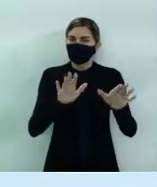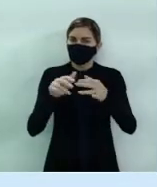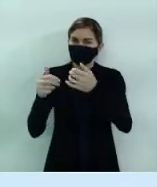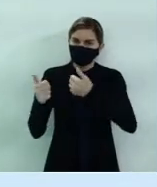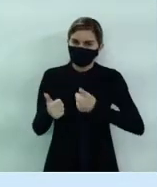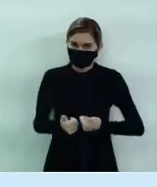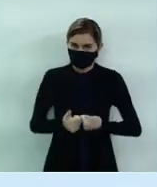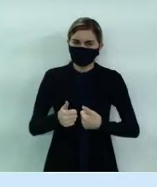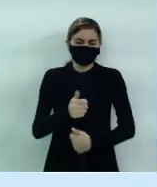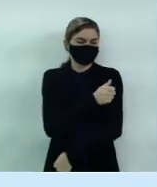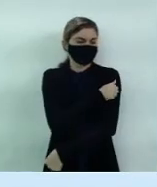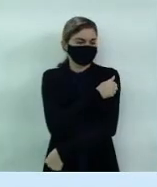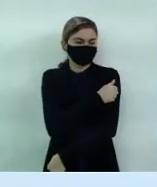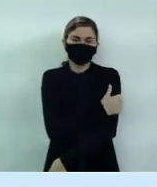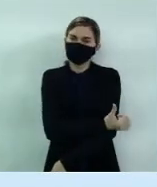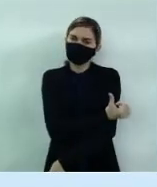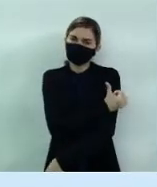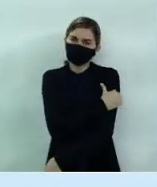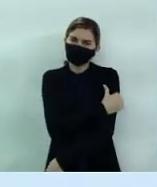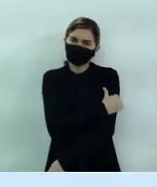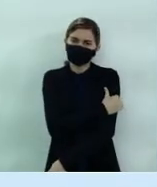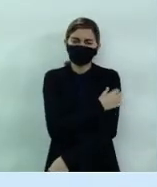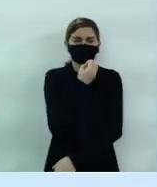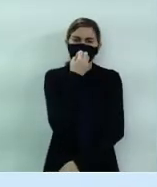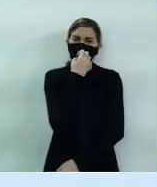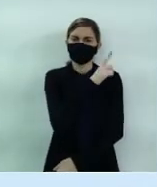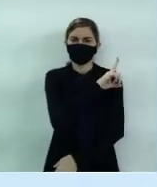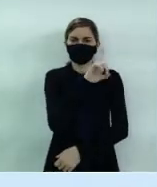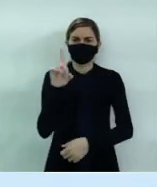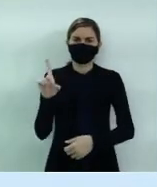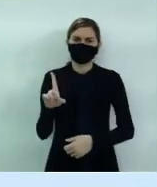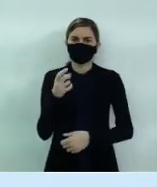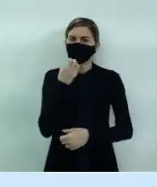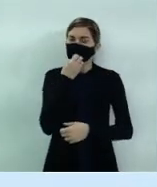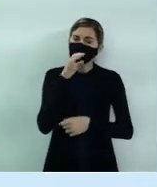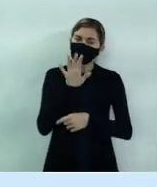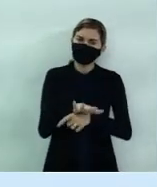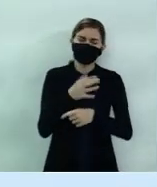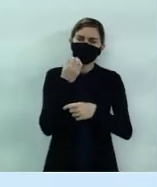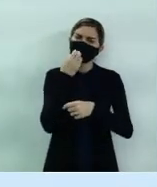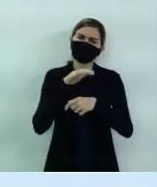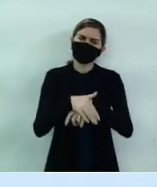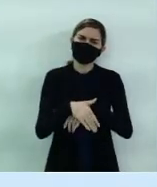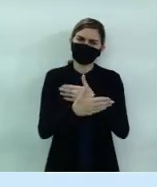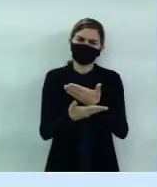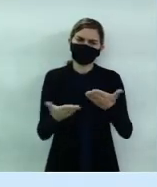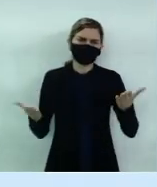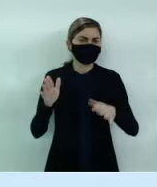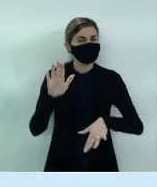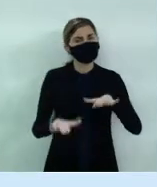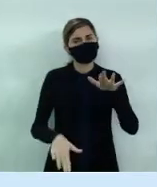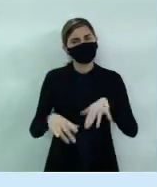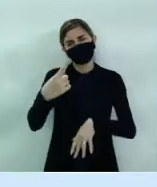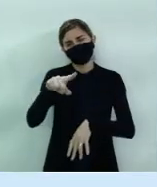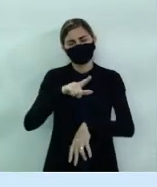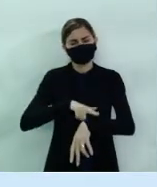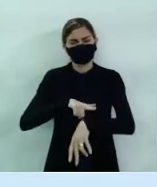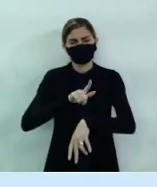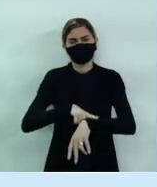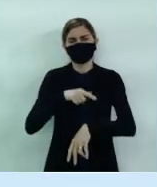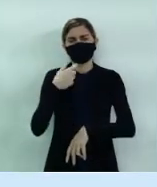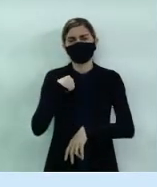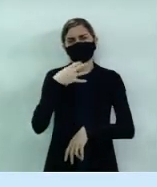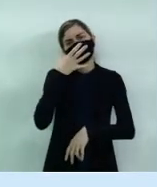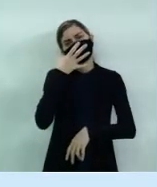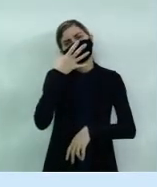Olá, meus queridos alunos do sexto ano. Um bom dia, uma boa tarde, uma boa noite. Isso depende do horário que você